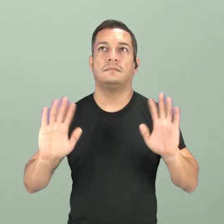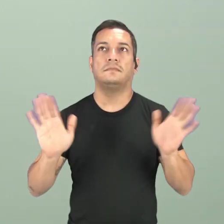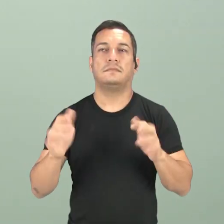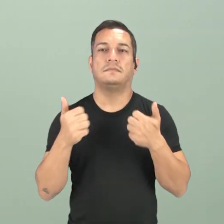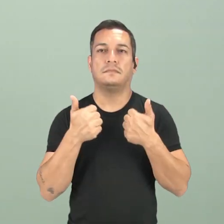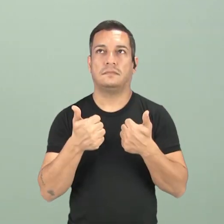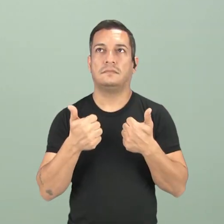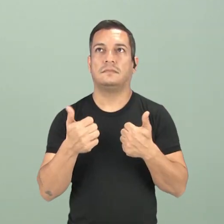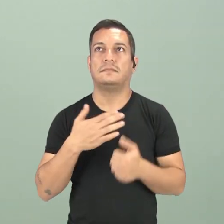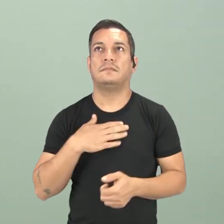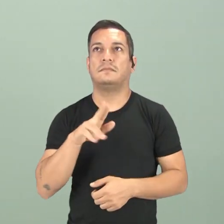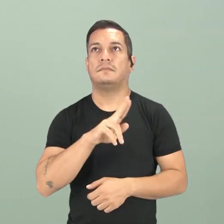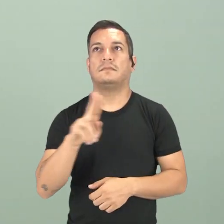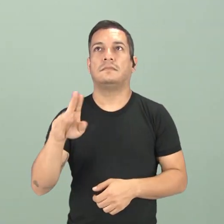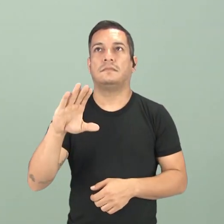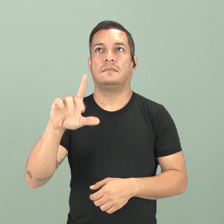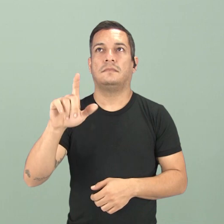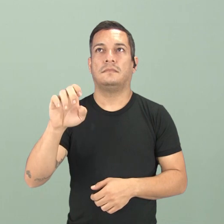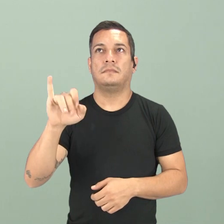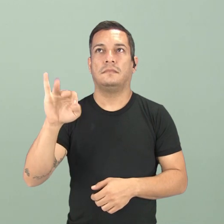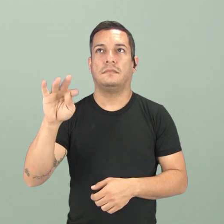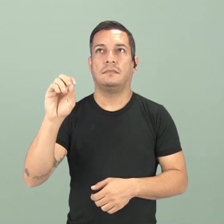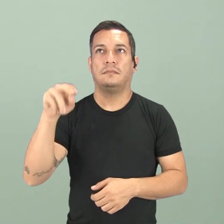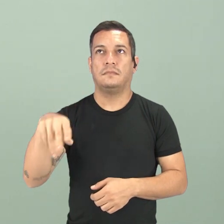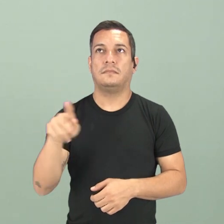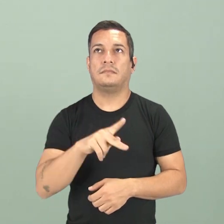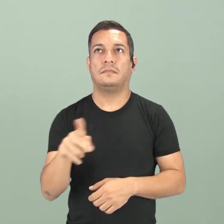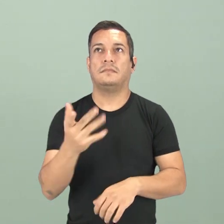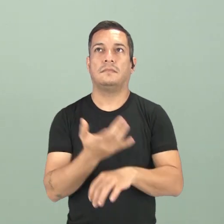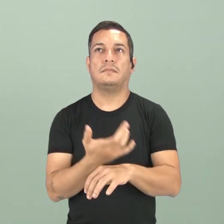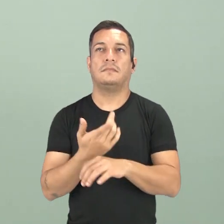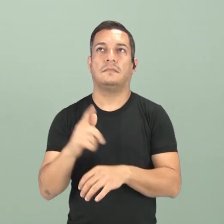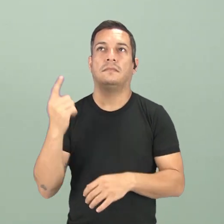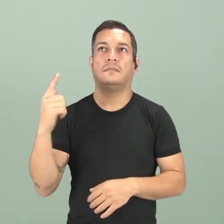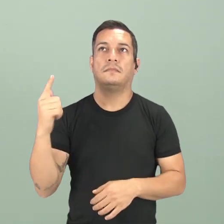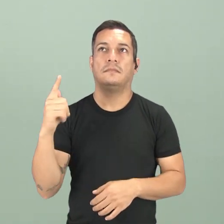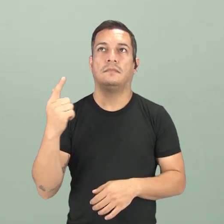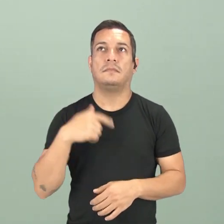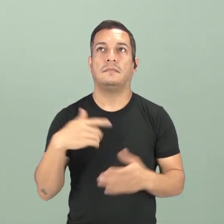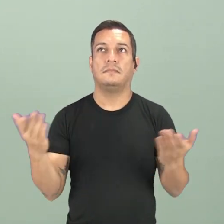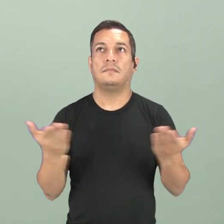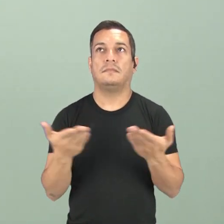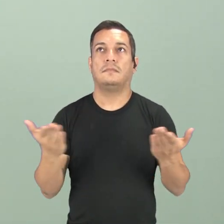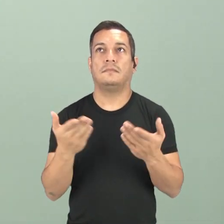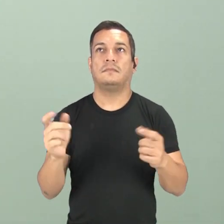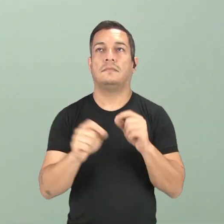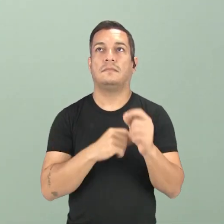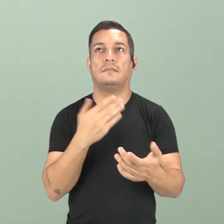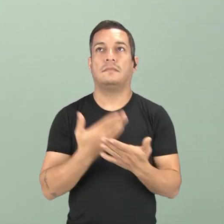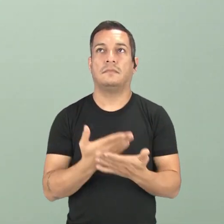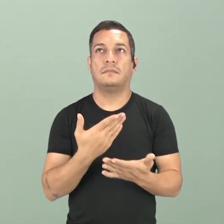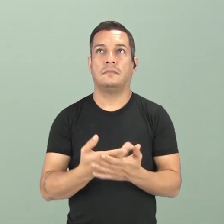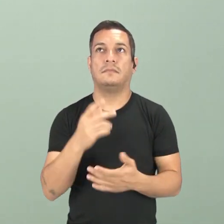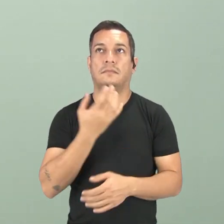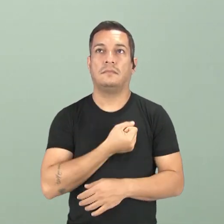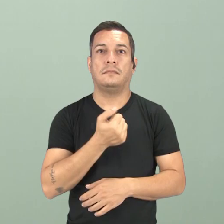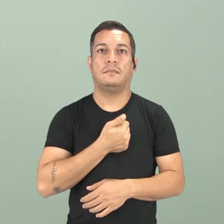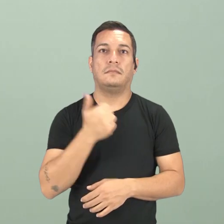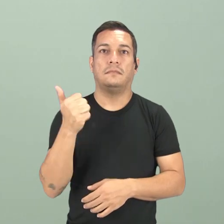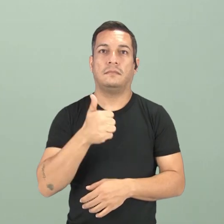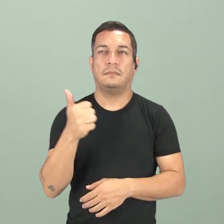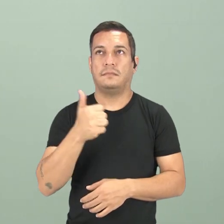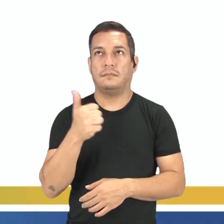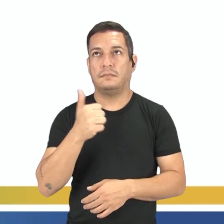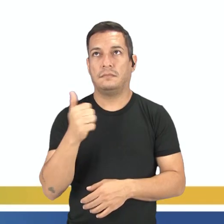Olá, tudo bem? Meu nome é Cleilton Amaral, professor de Geografia, e hoje vamos para a aula de número